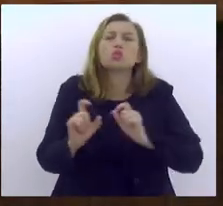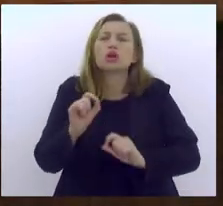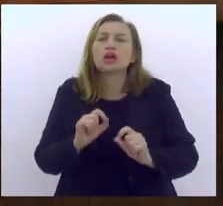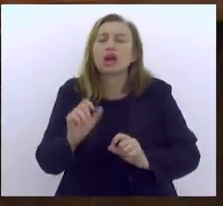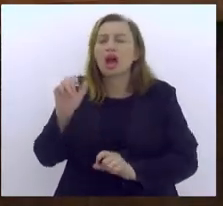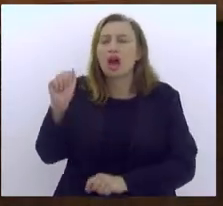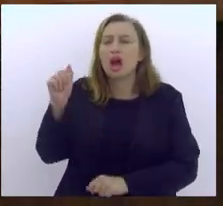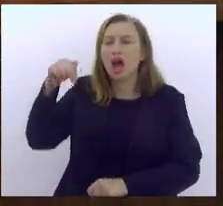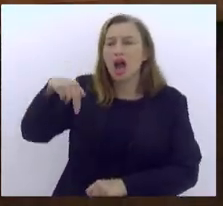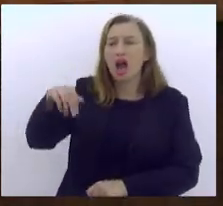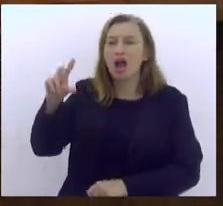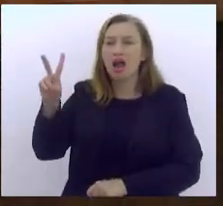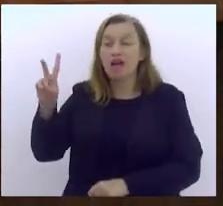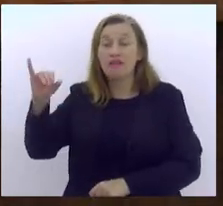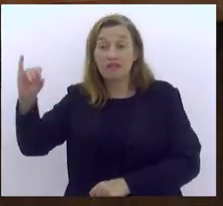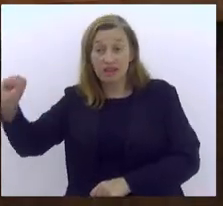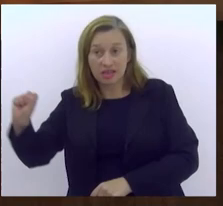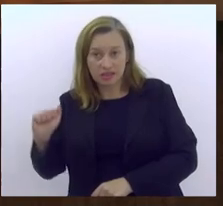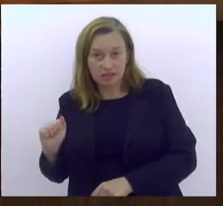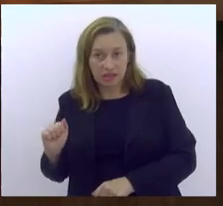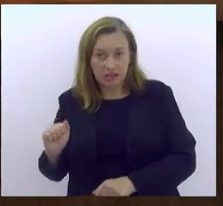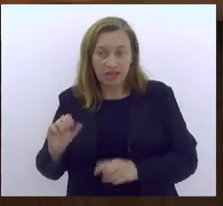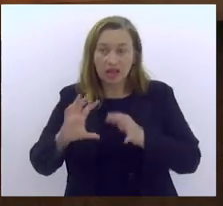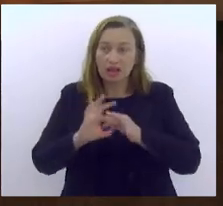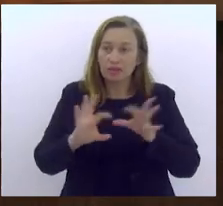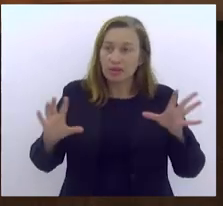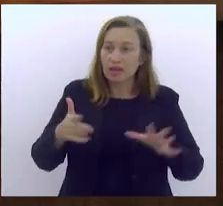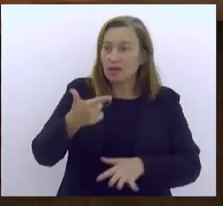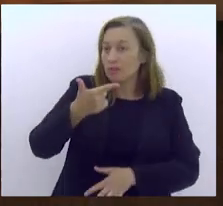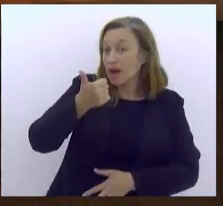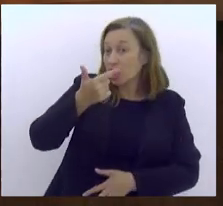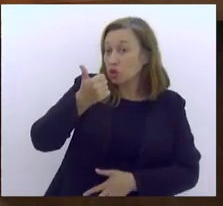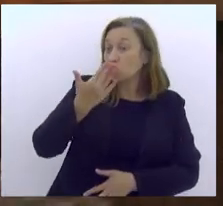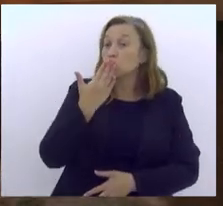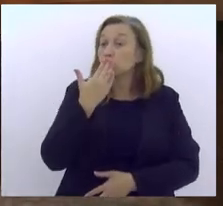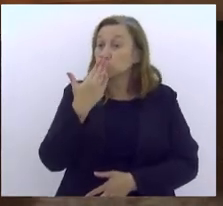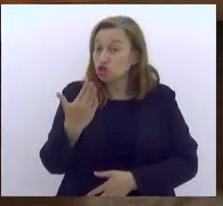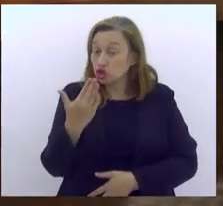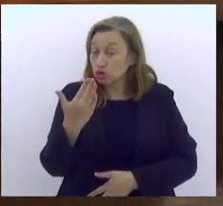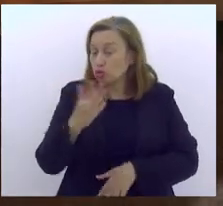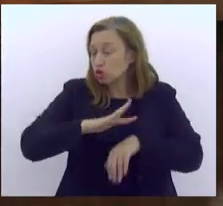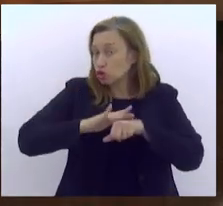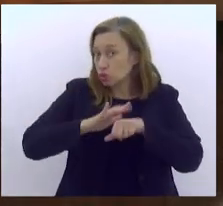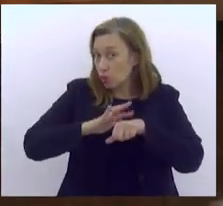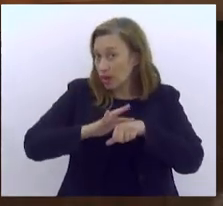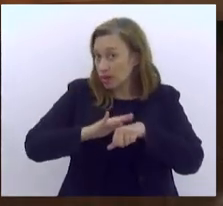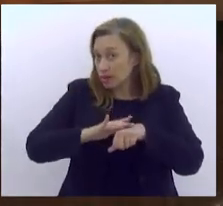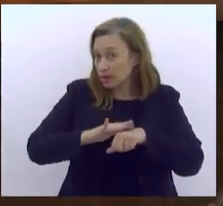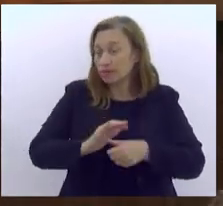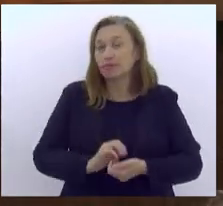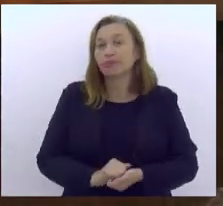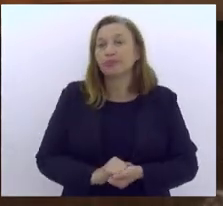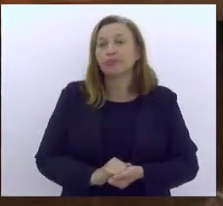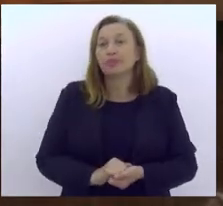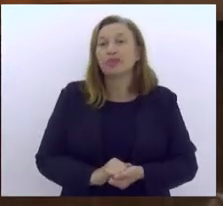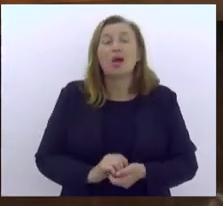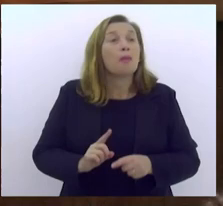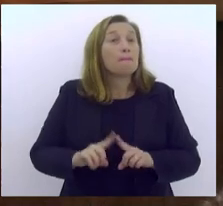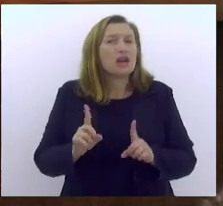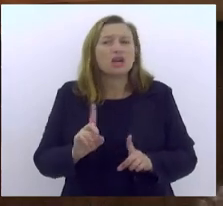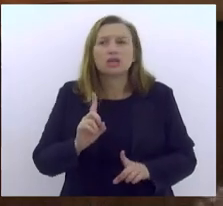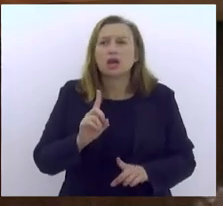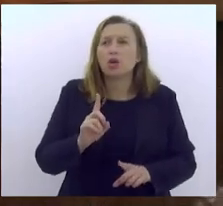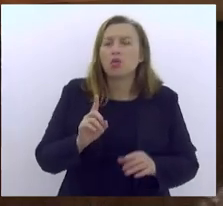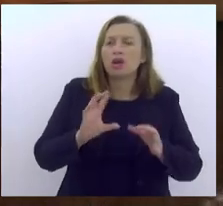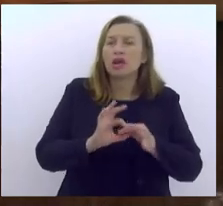Anvisa liberou para 12 tipos de doenças, mas ela não liberou